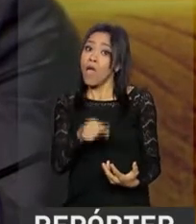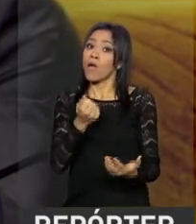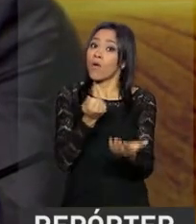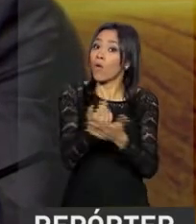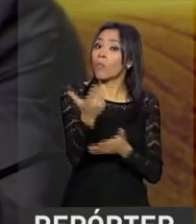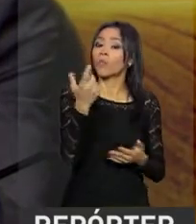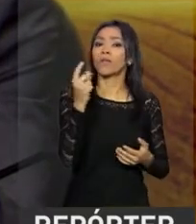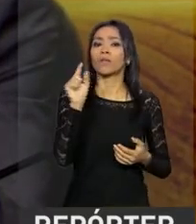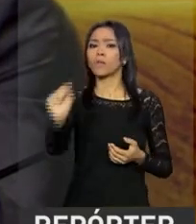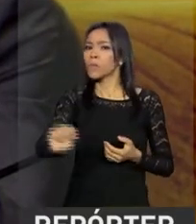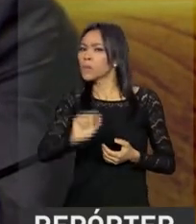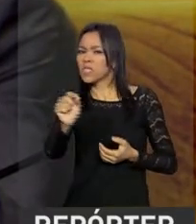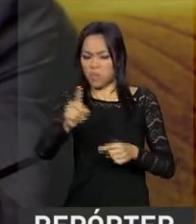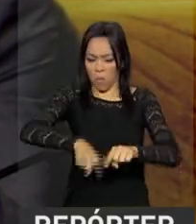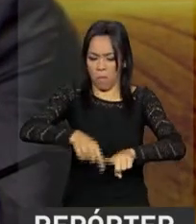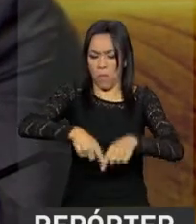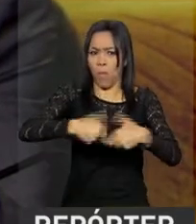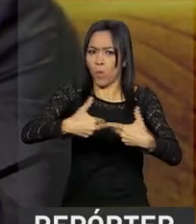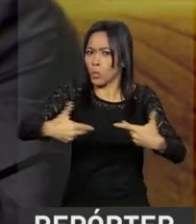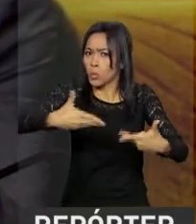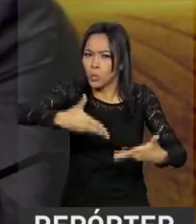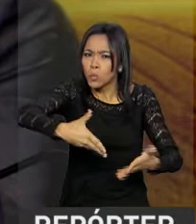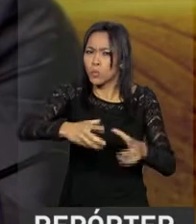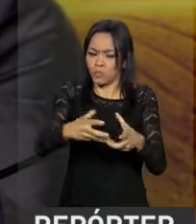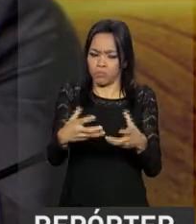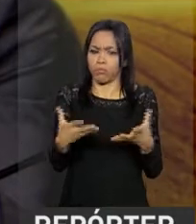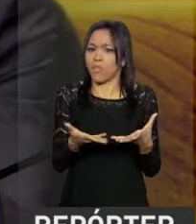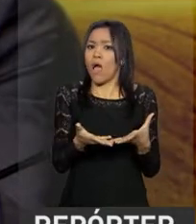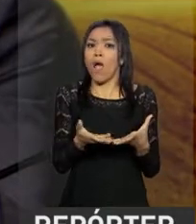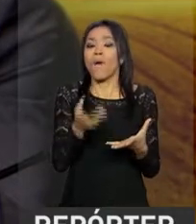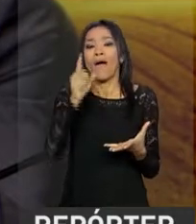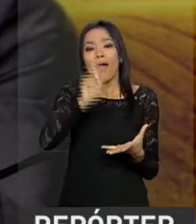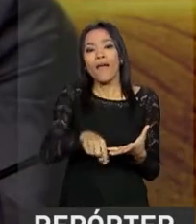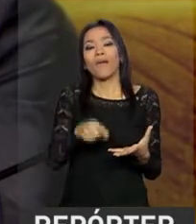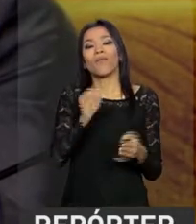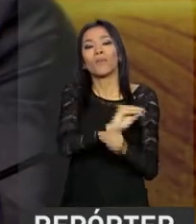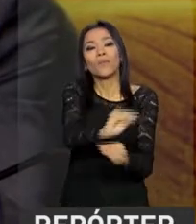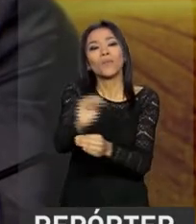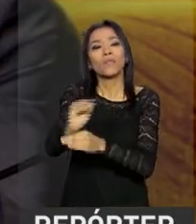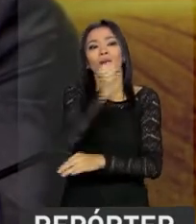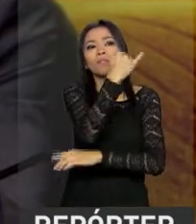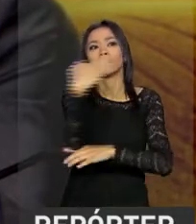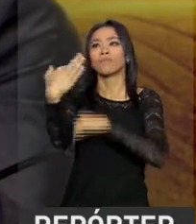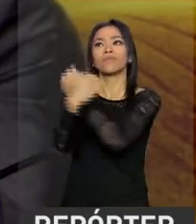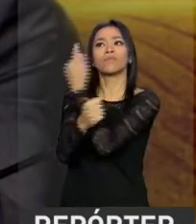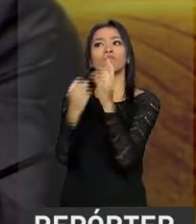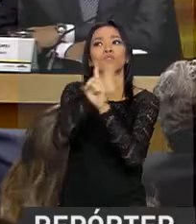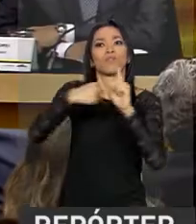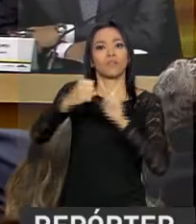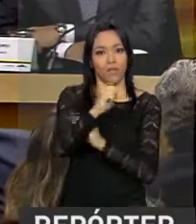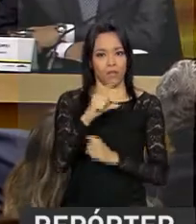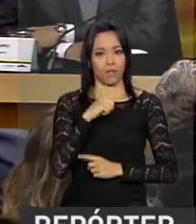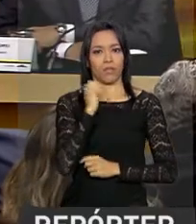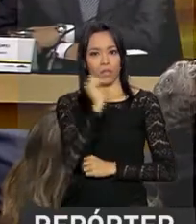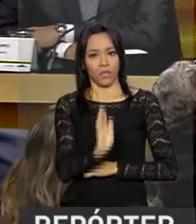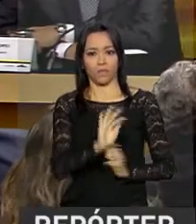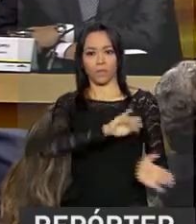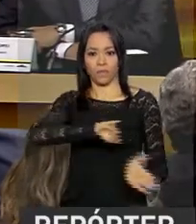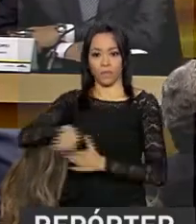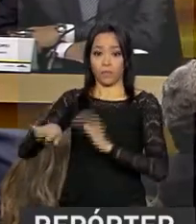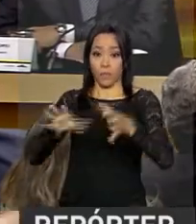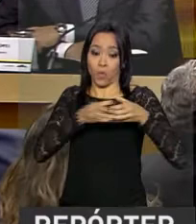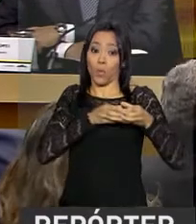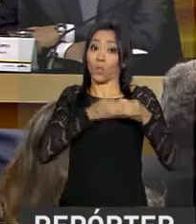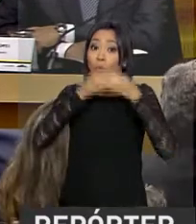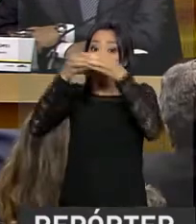muito mais que um produto que está comprando um pacote ambiental focado social que o brasil tem na comitiva brasileira